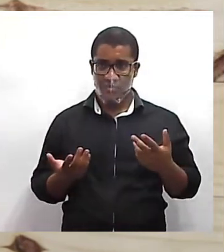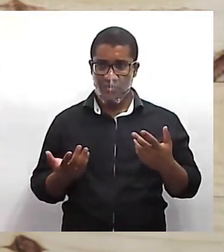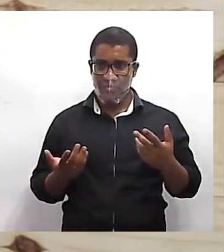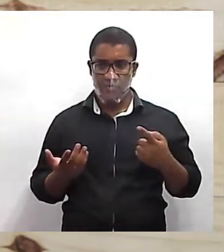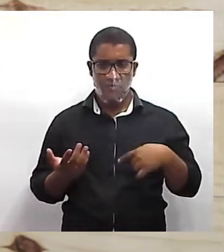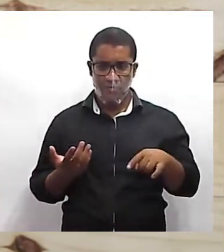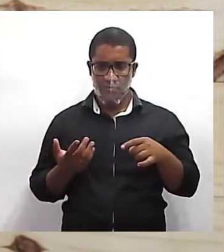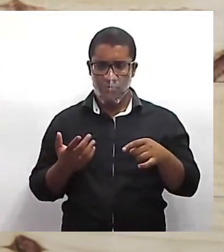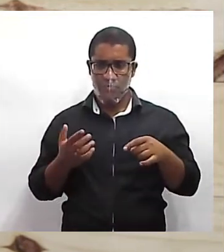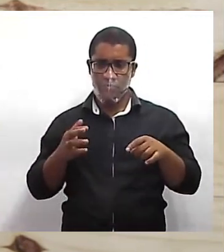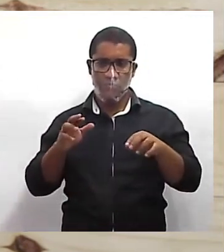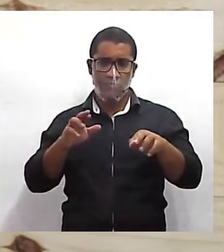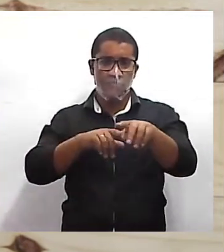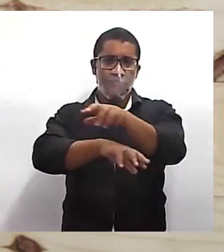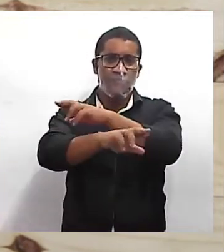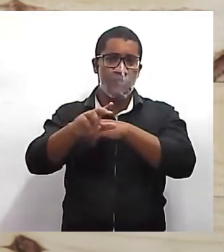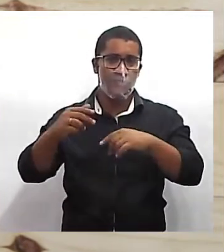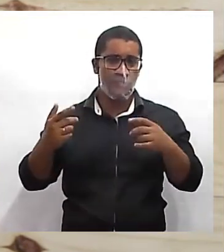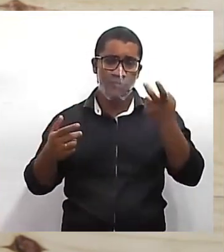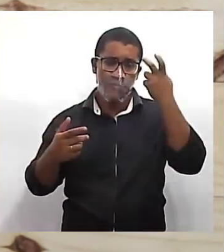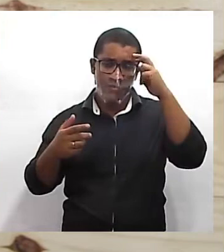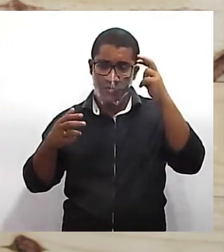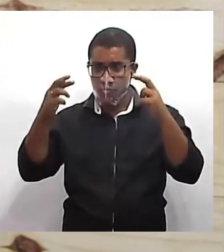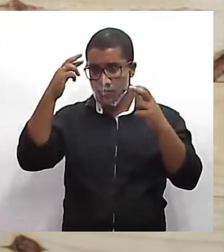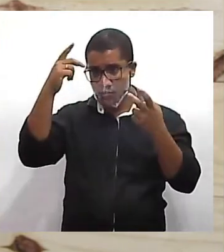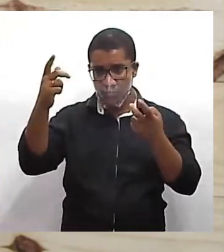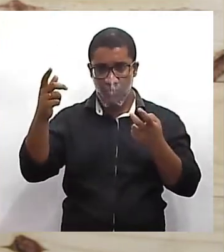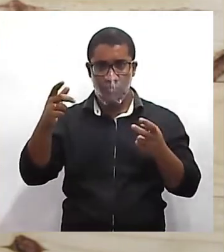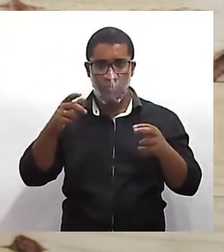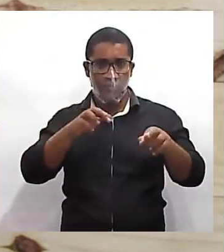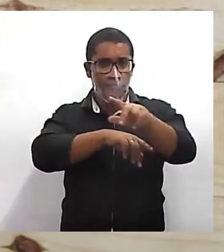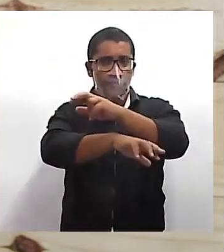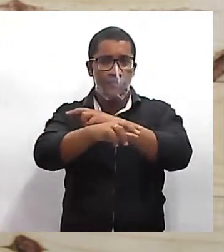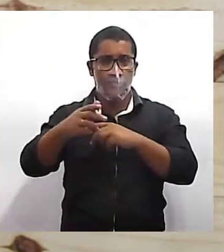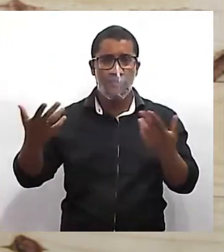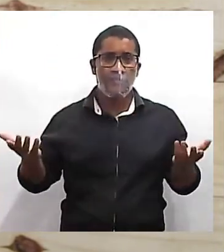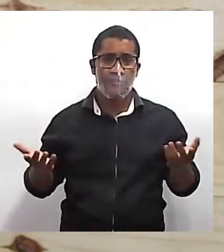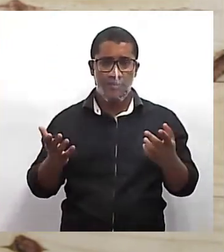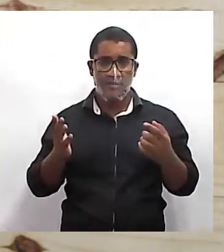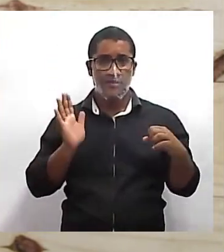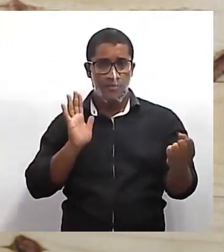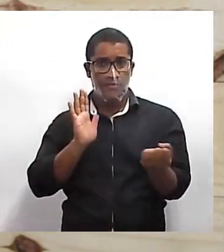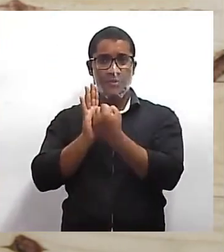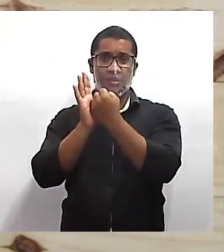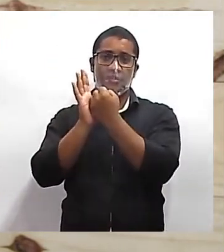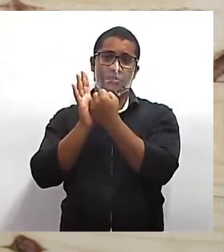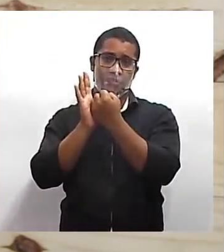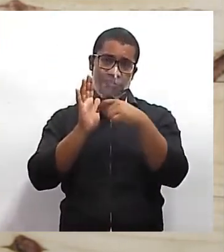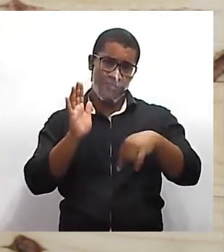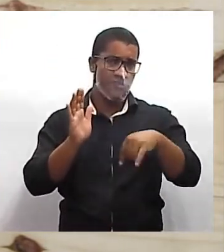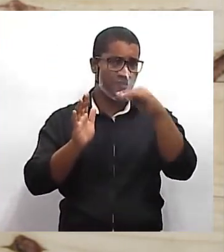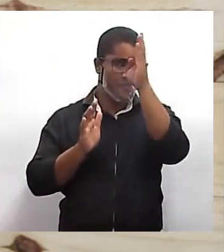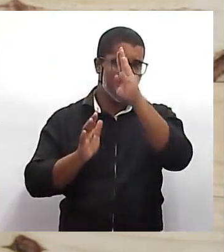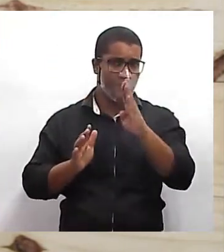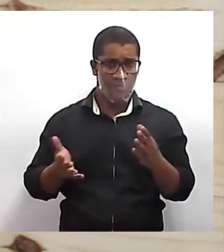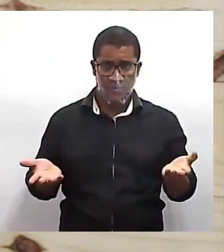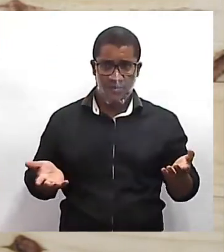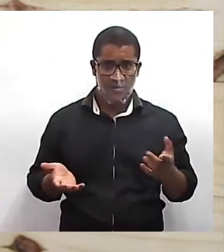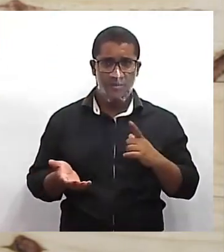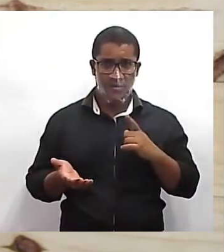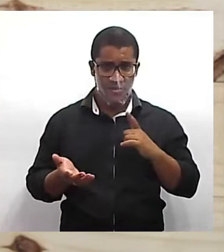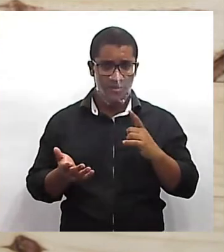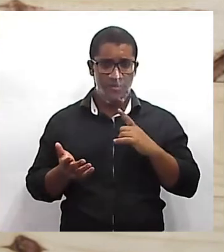fica isso? E a multiculturalidade, que é uma das marcas registradas, indeléveis do Estado brasileiro, de nossa nação, da